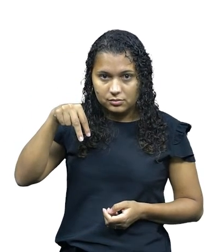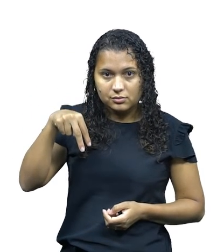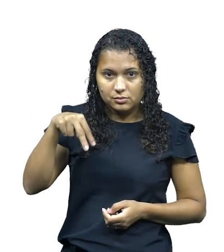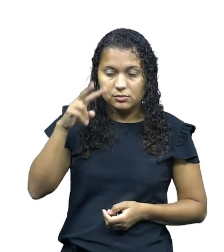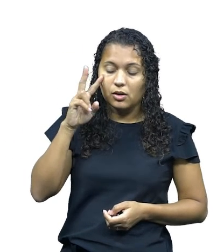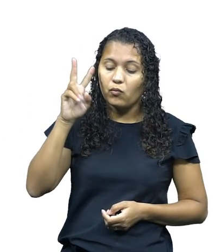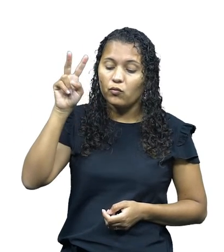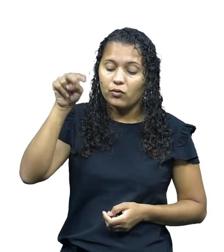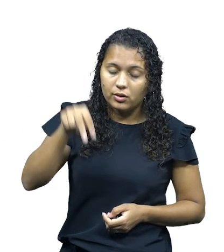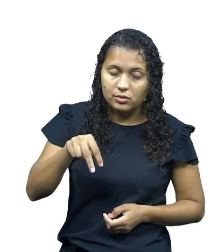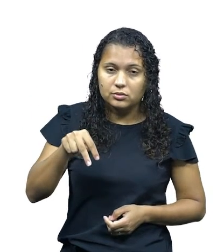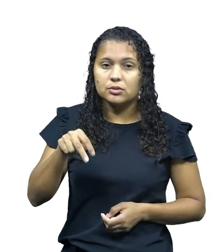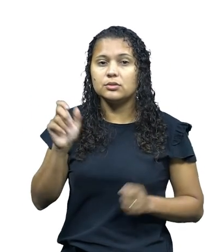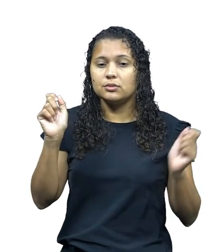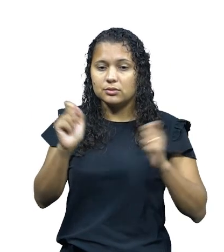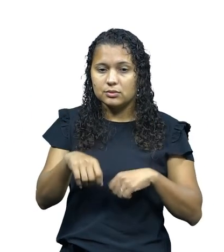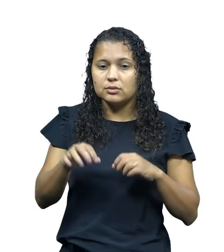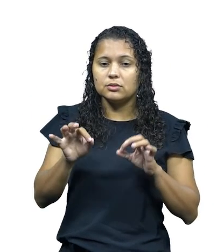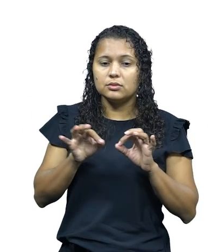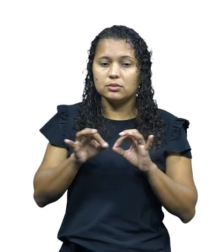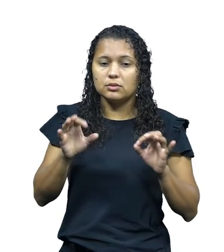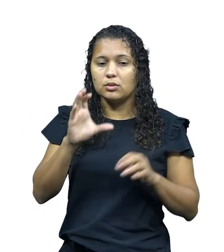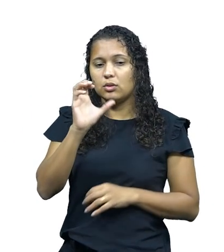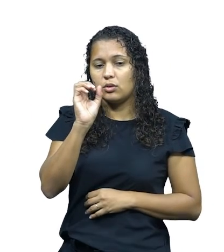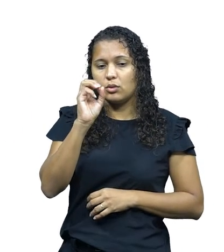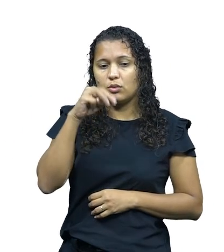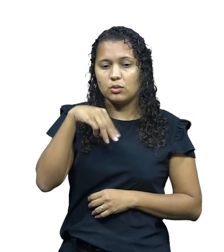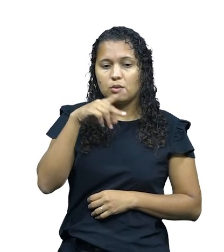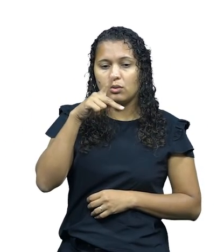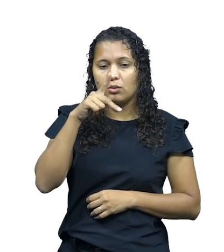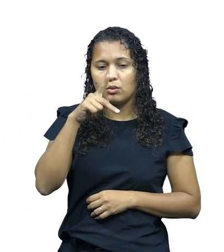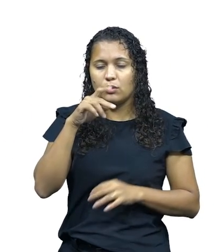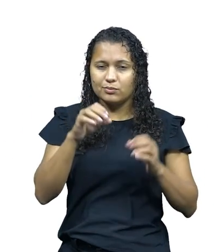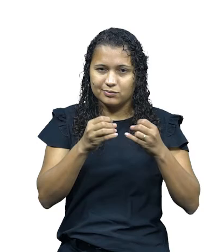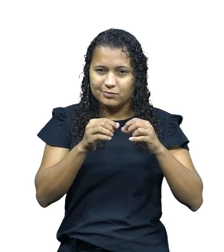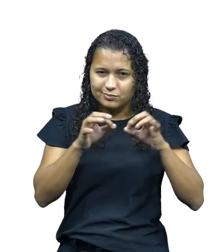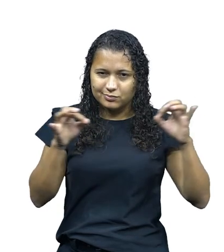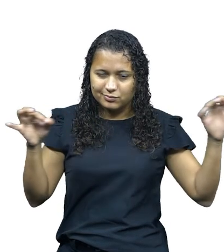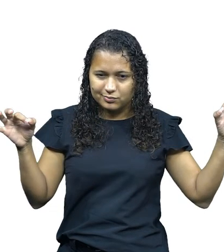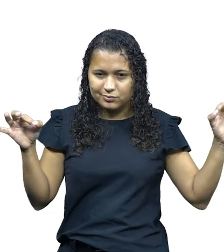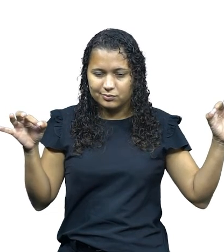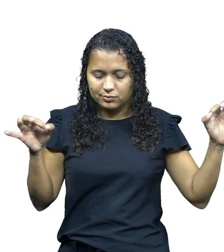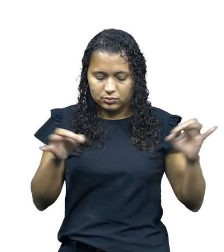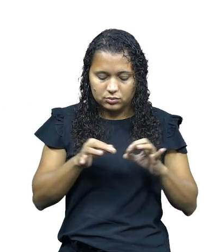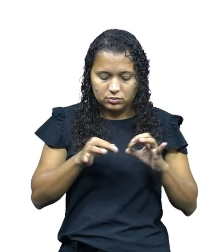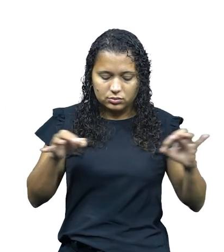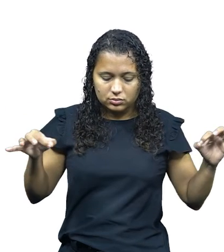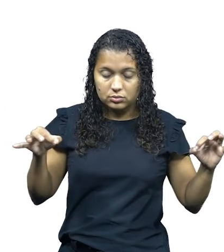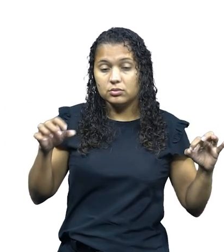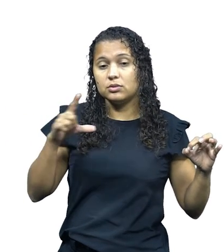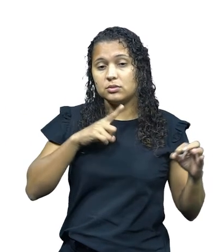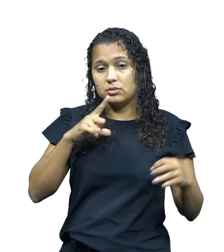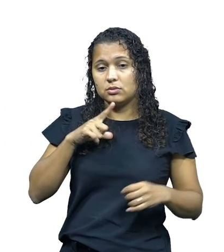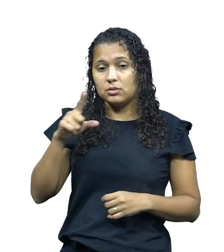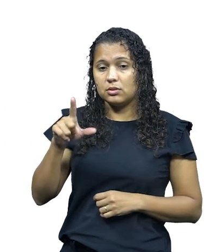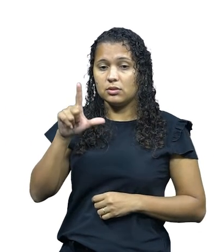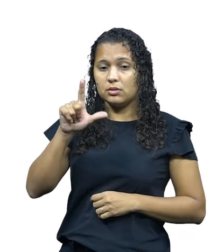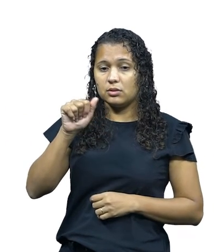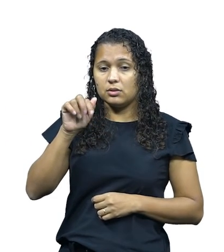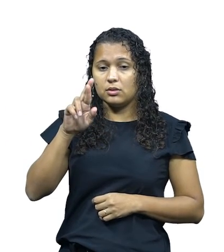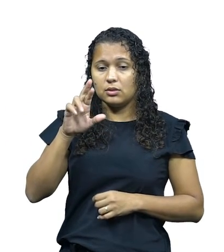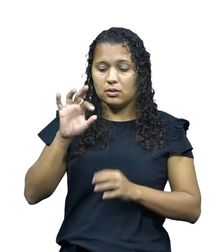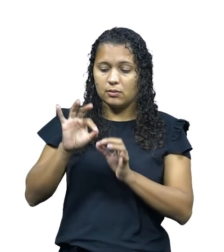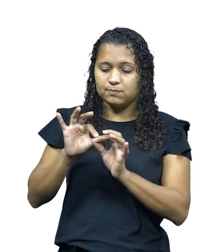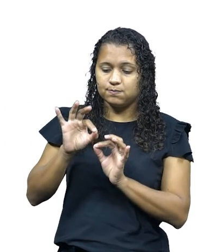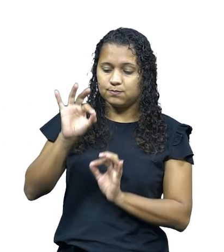superior, aquela que a gente olha de cima, nós conseguimos ver o quê? O comprimento do objeto. E na vista lateral